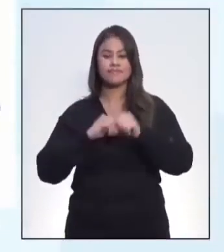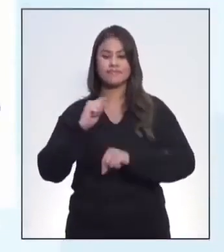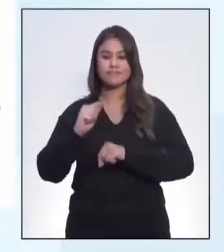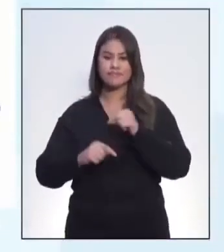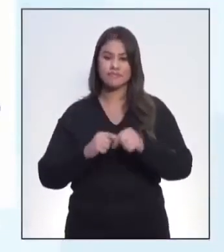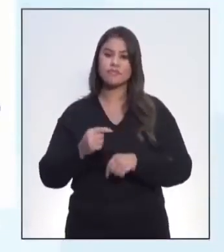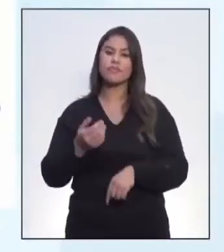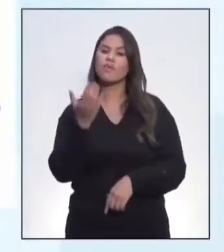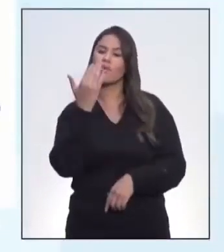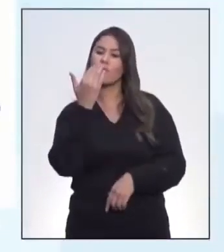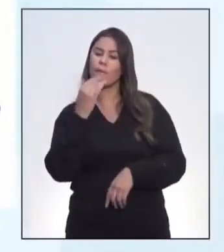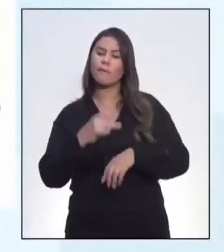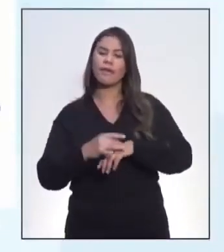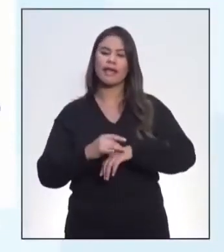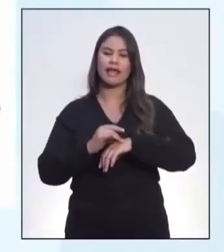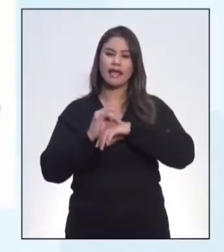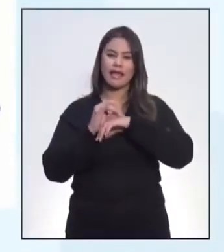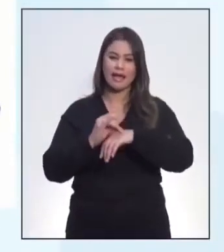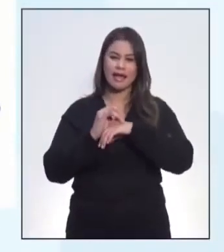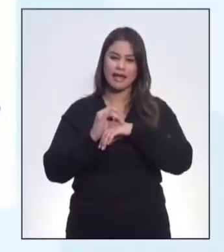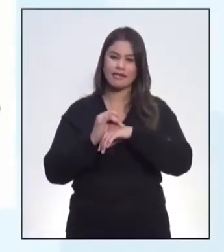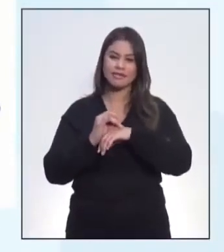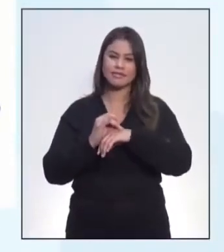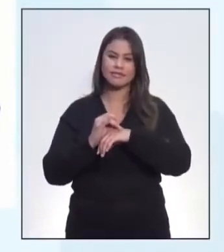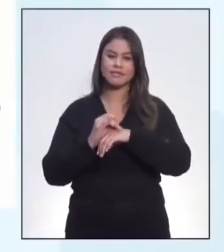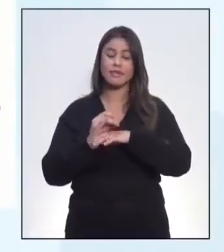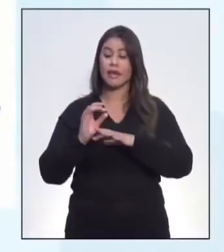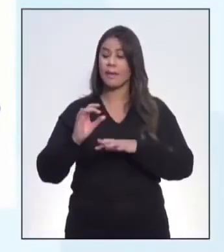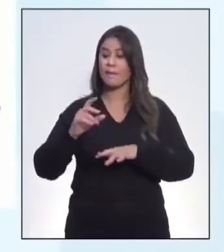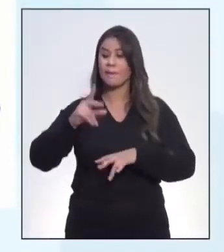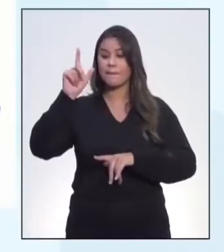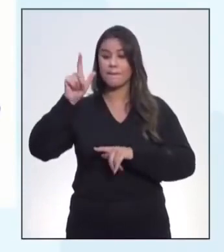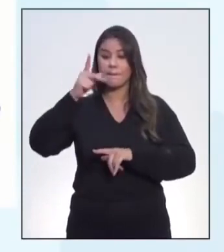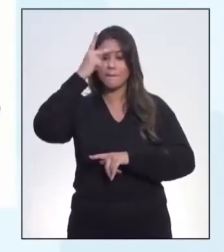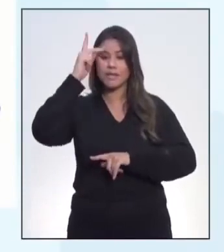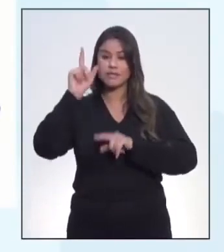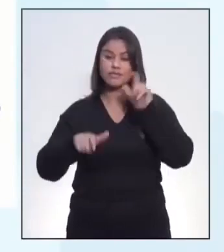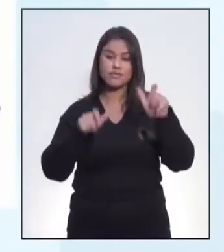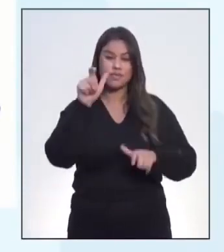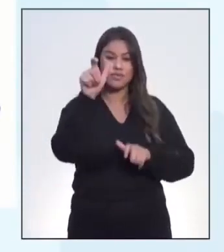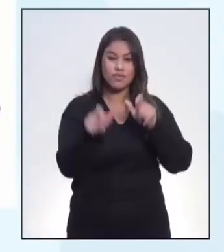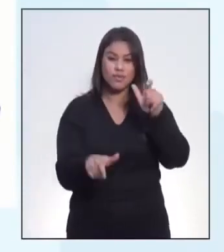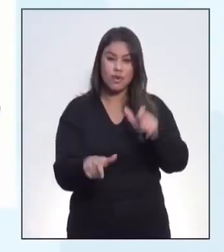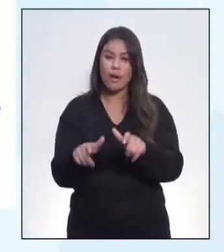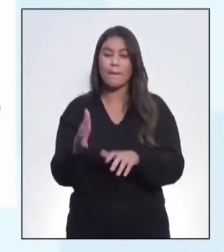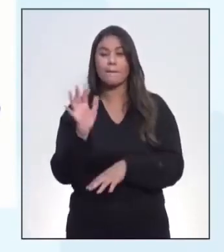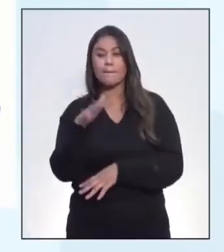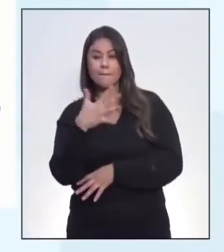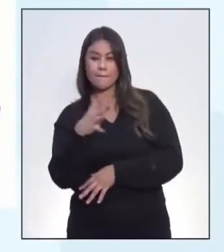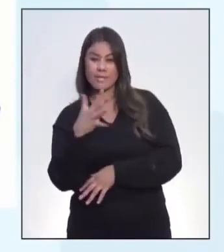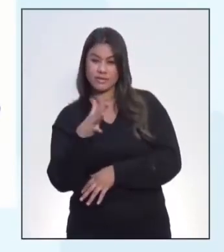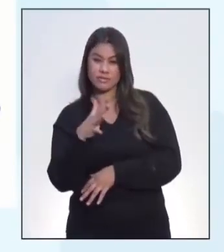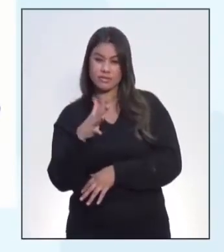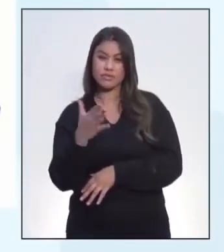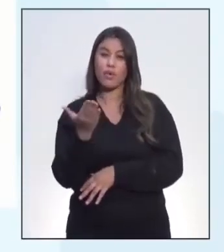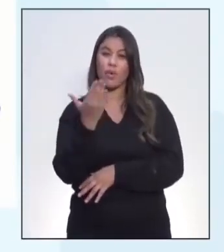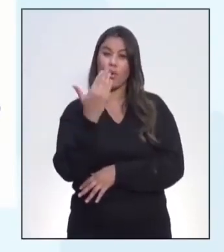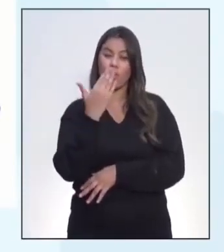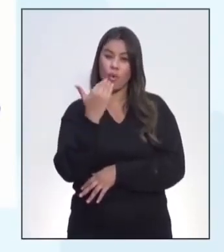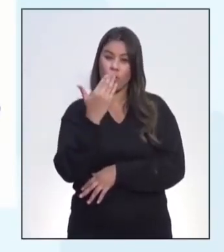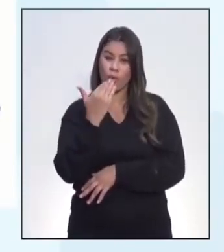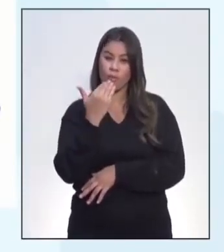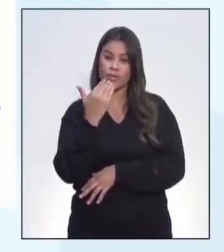de carne e de ovos per capita, por cabeça, né? Ou seja, cada brasileiro, em média, consumiu